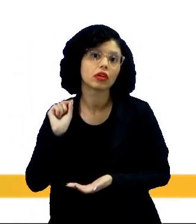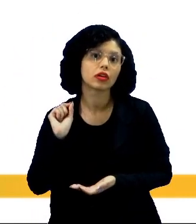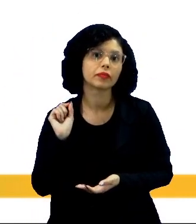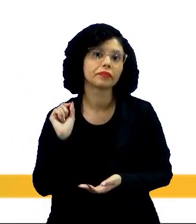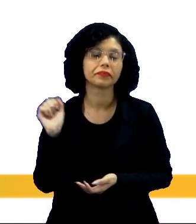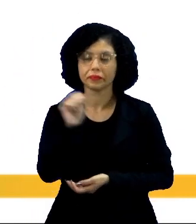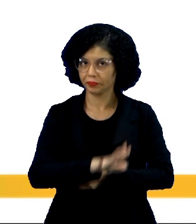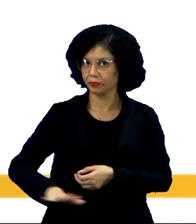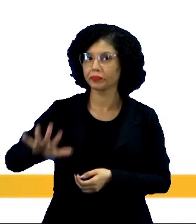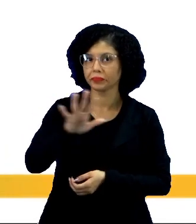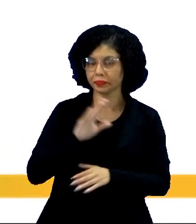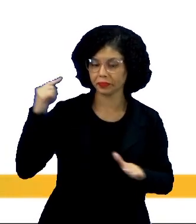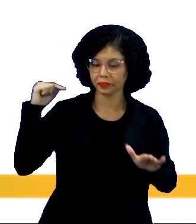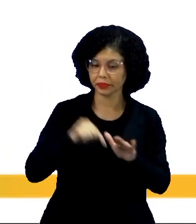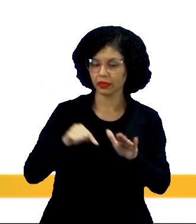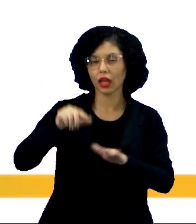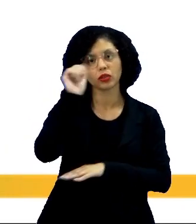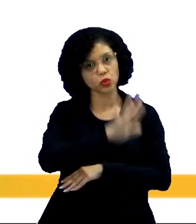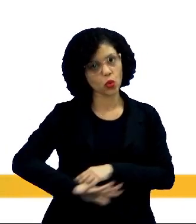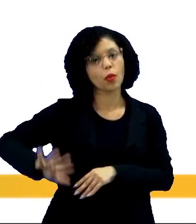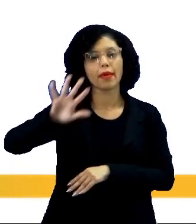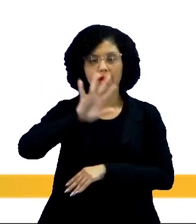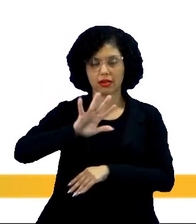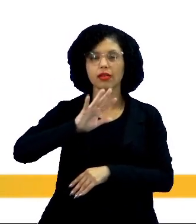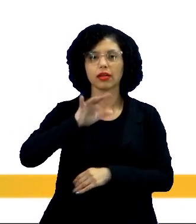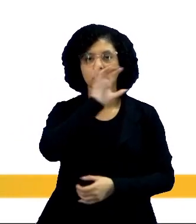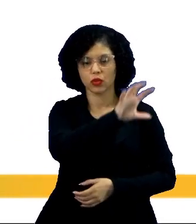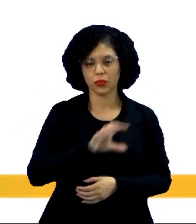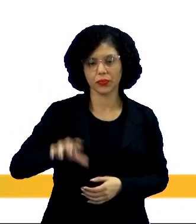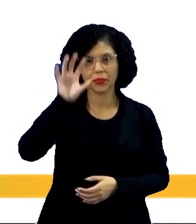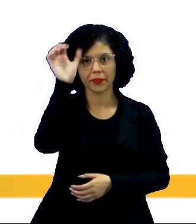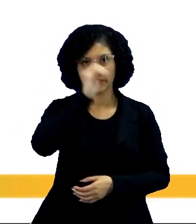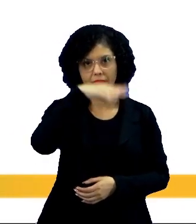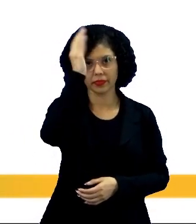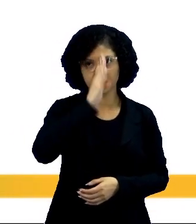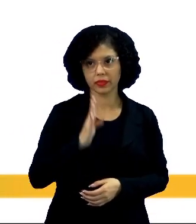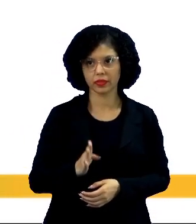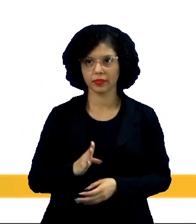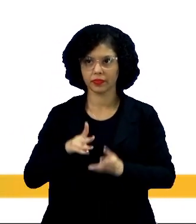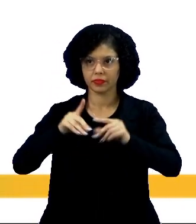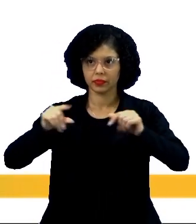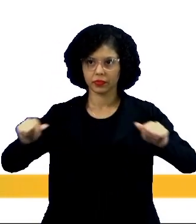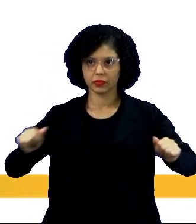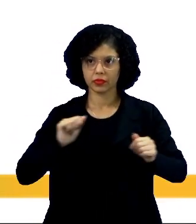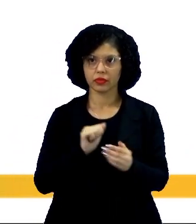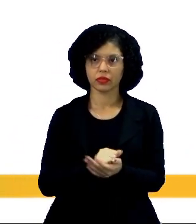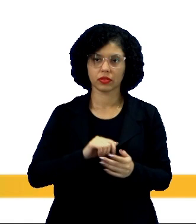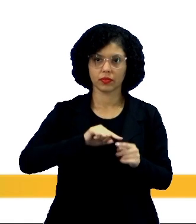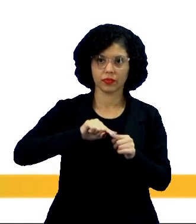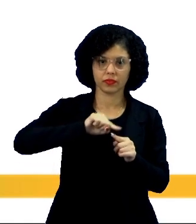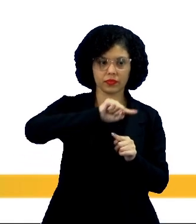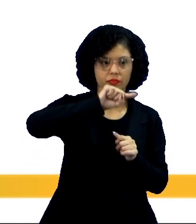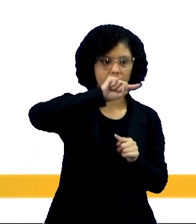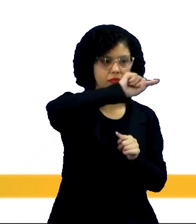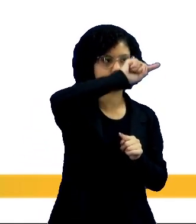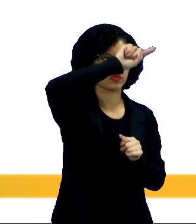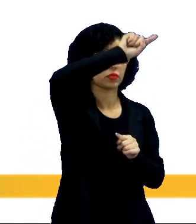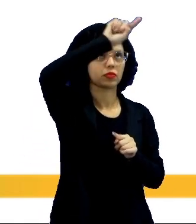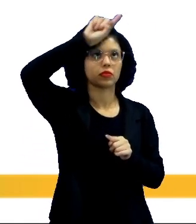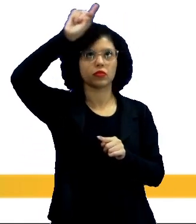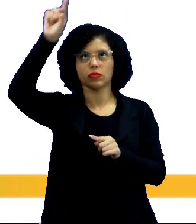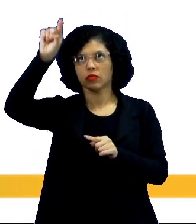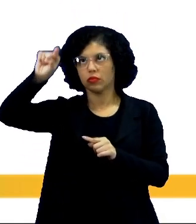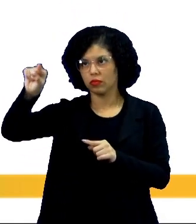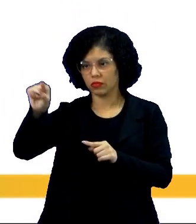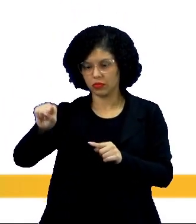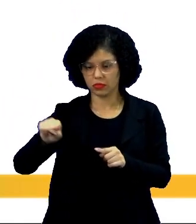É a área toda do mapa do Brasil, é todo o território brasileiro. E esse contorno aí que